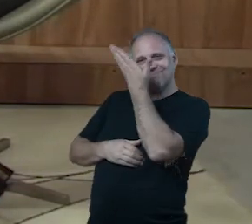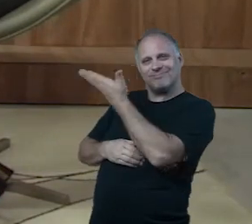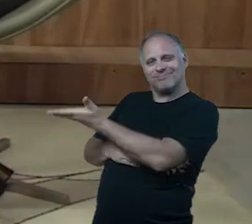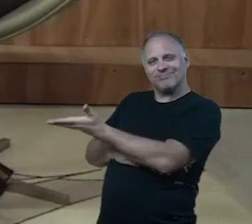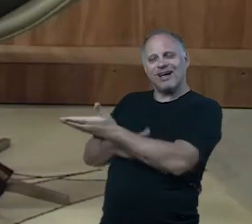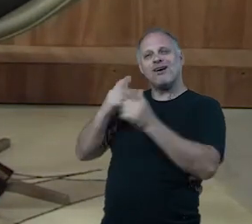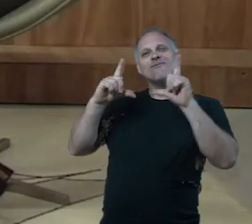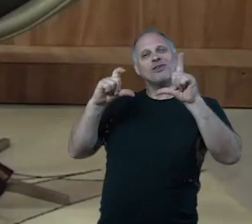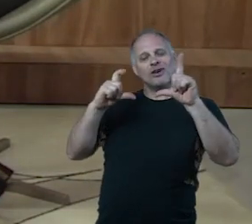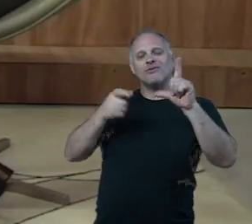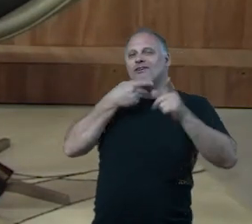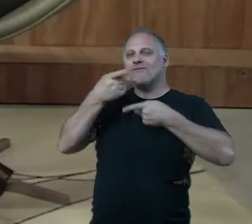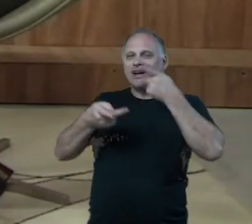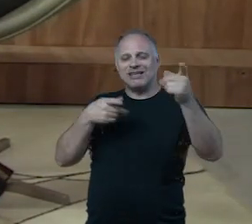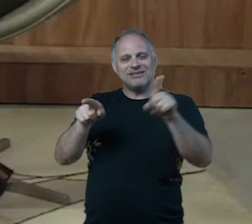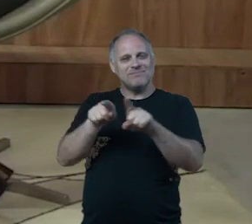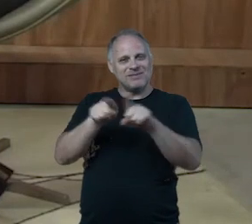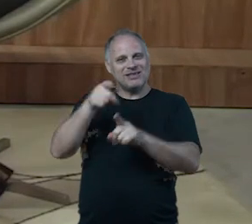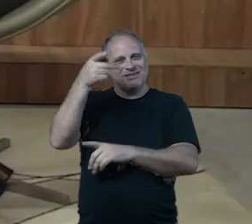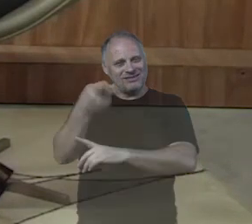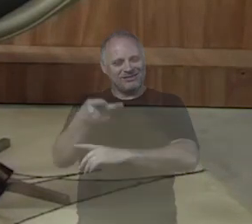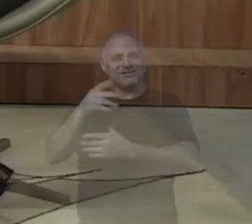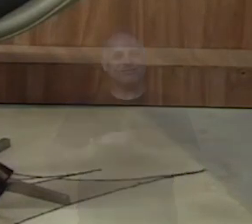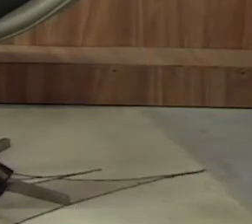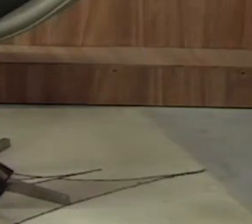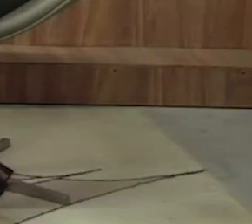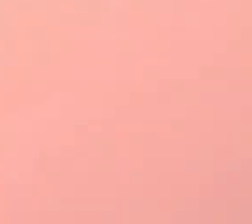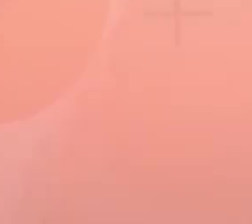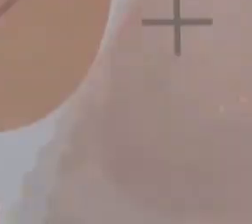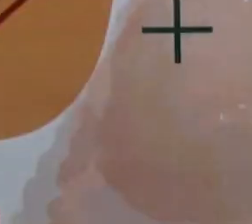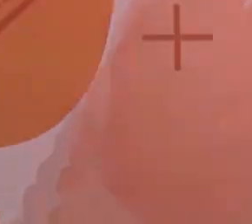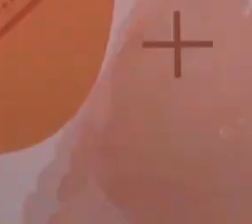Natália Schwetz, que está falando do seu trabalho de fotografia com mães e bebês.